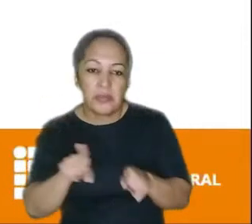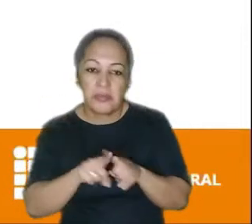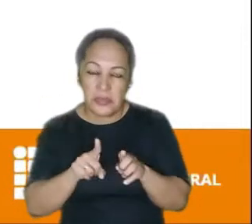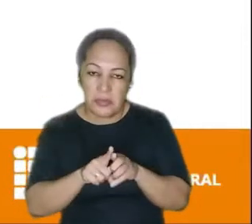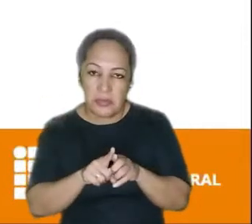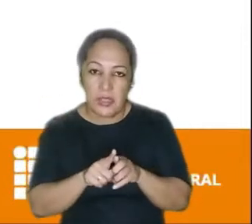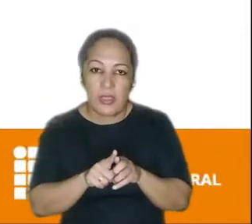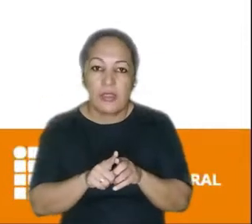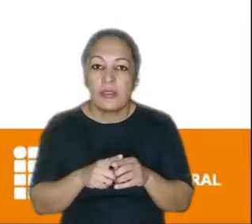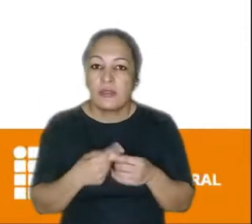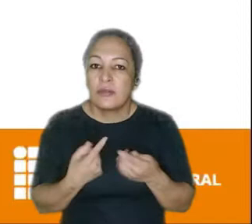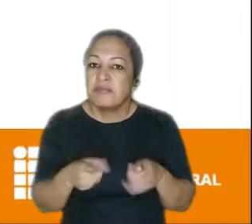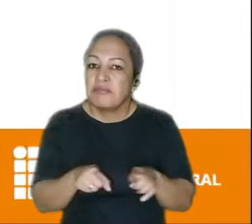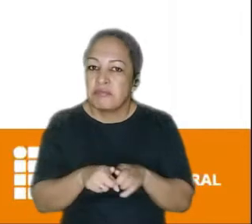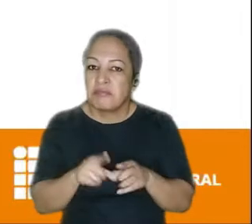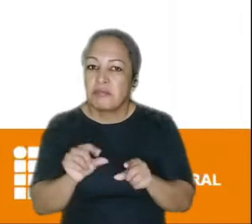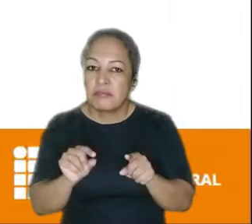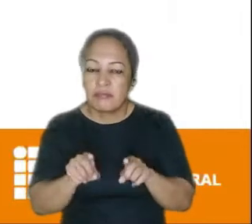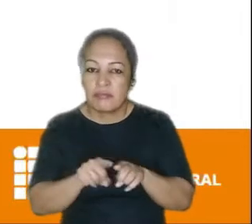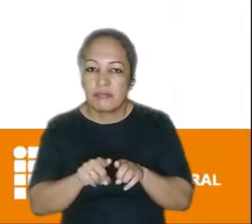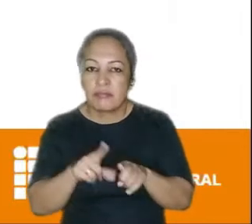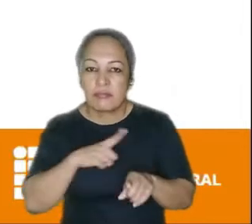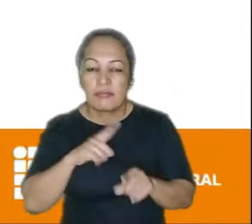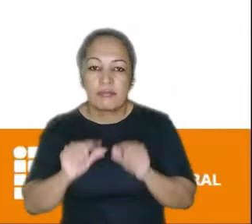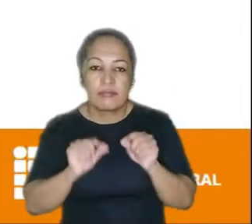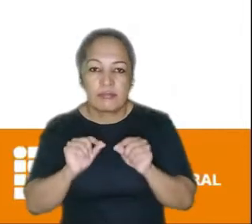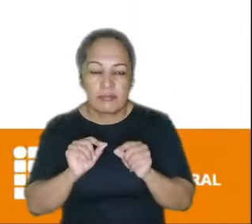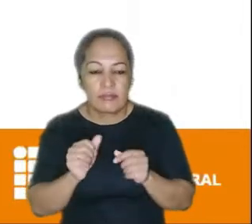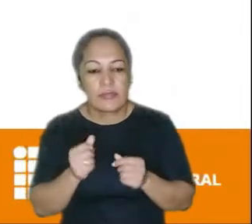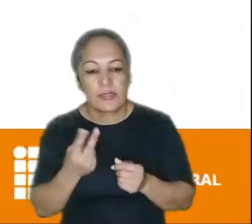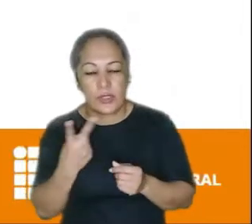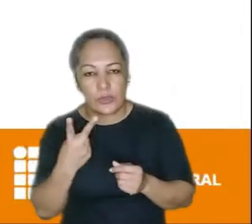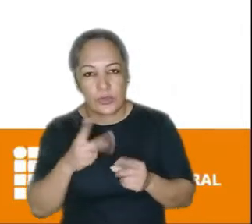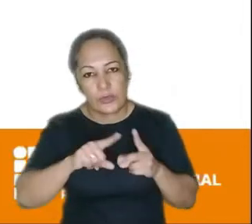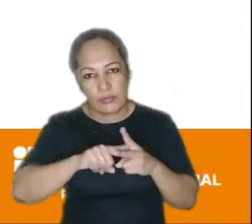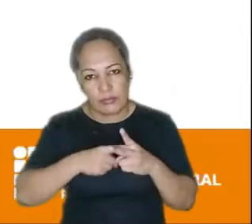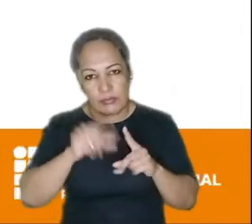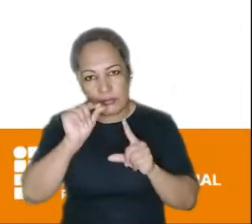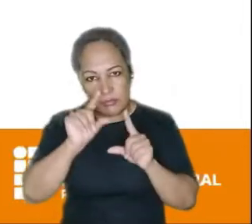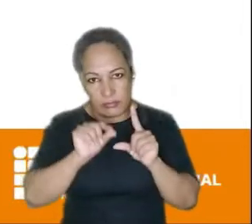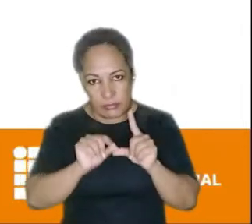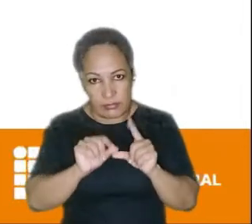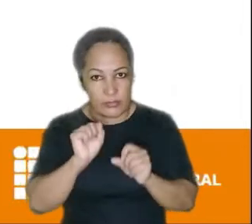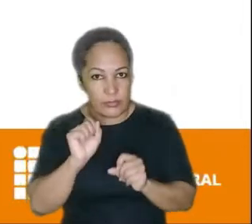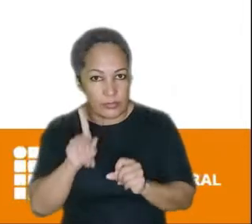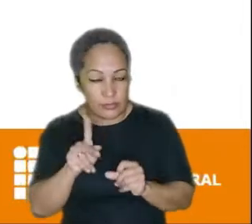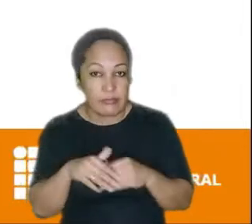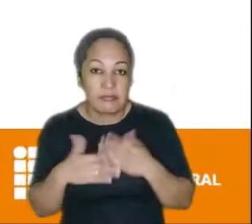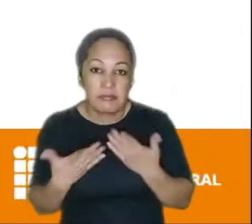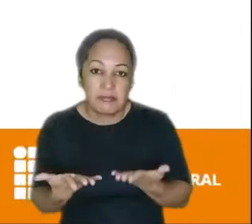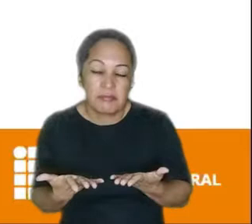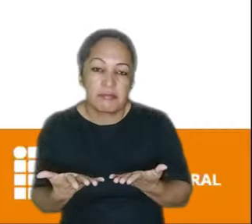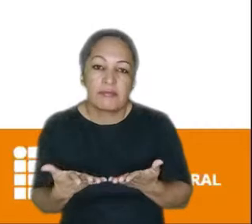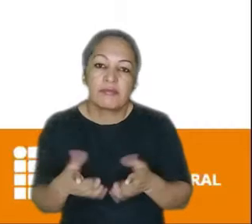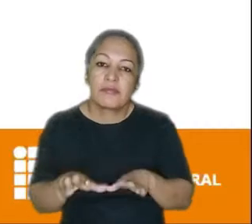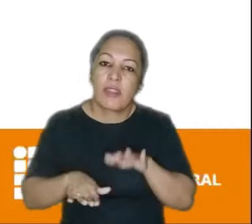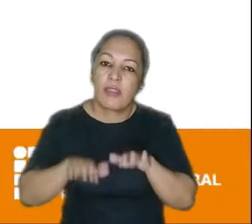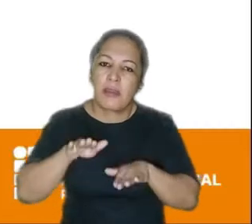como também traz uma interface gráfica intuitiva nas duas ferramentas, tá bom? Então, aí cabe muito, geralmente,